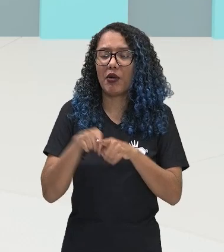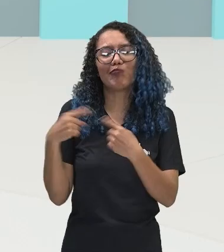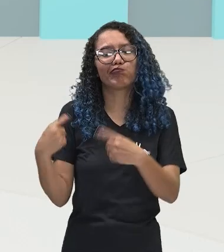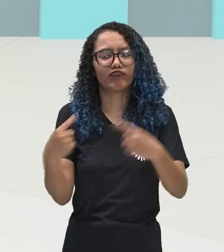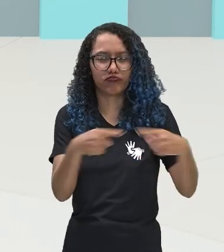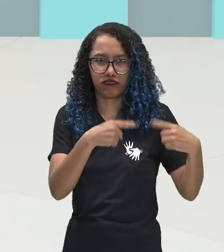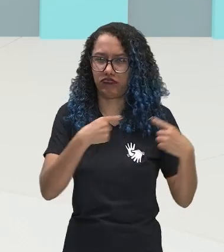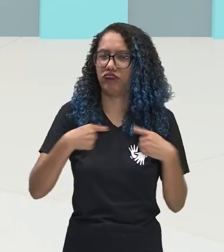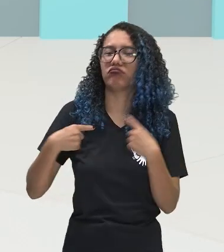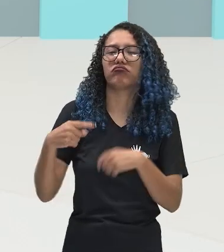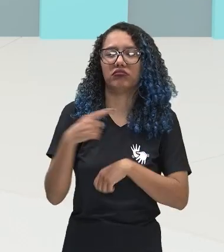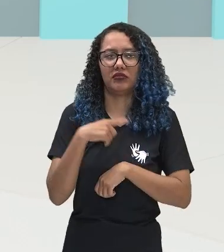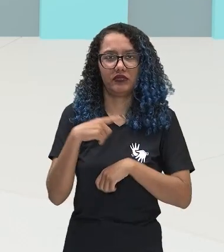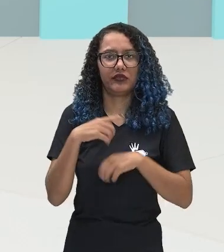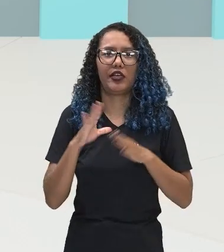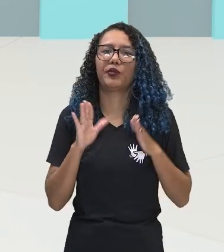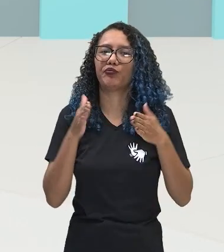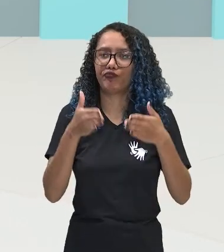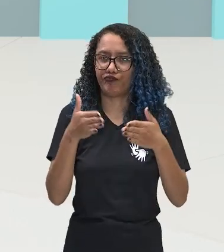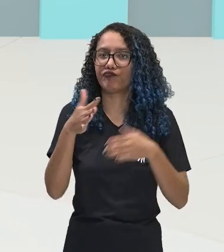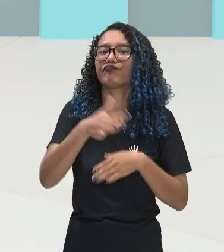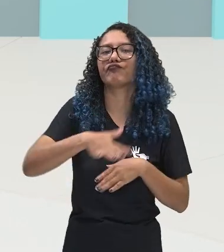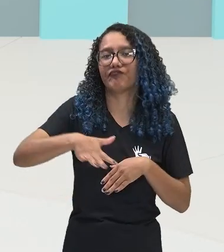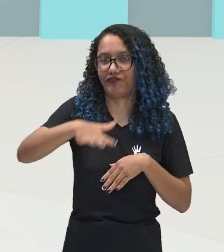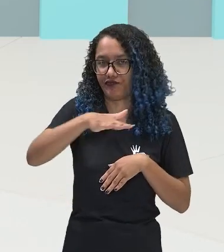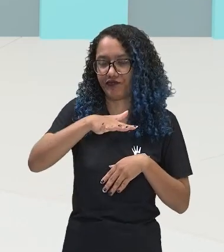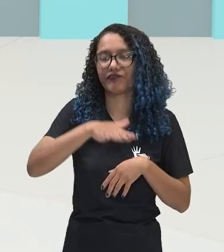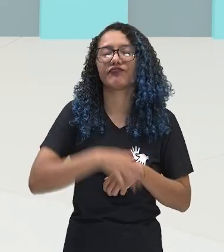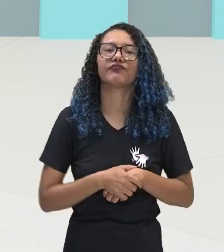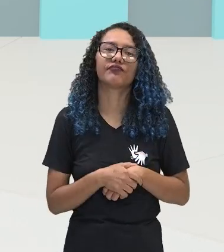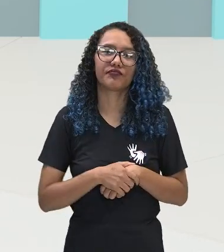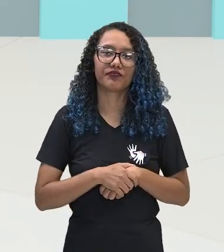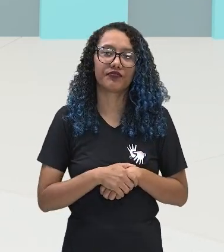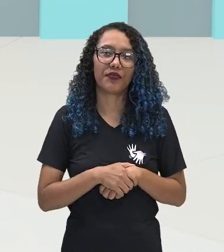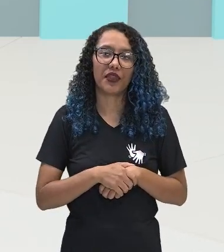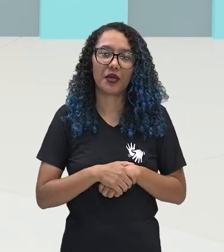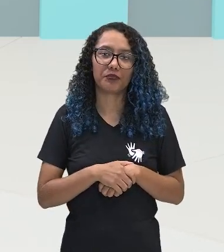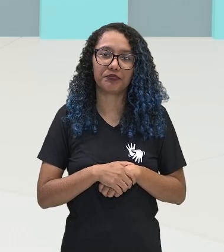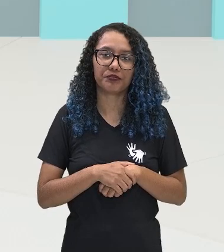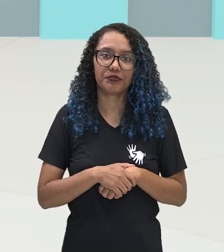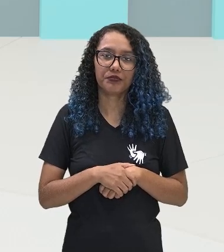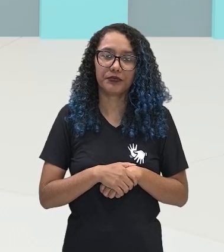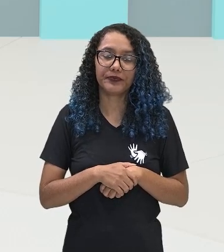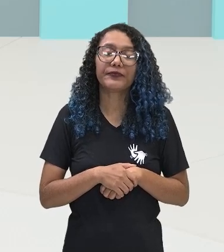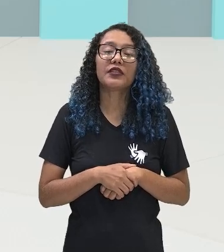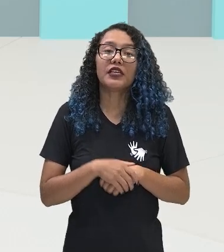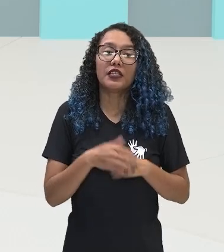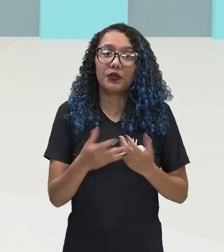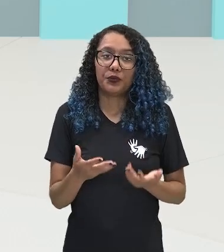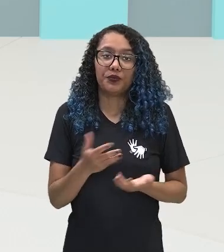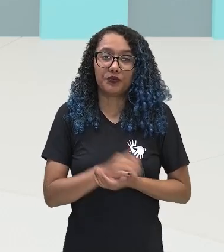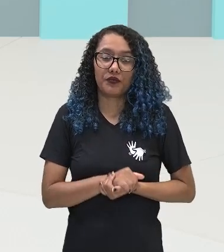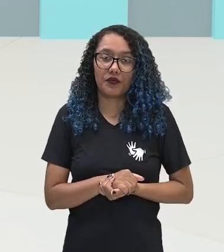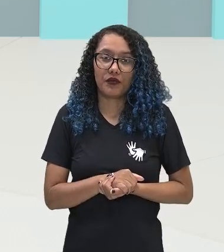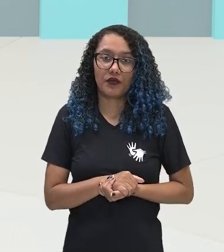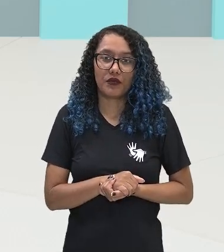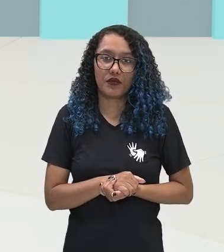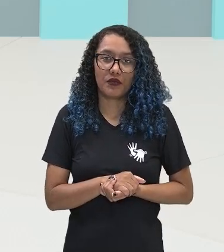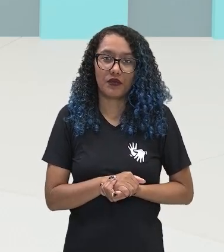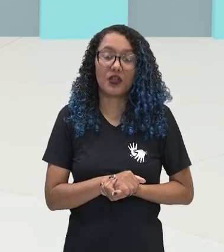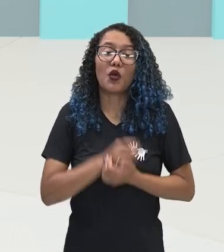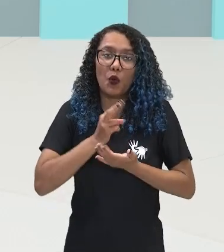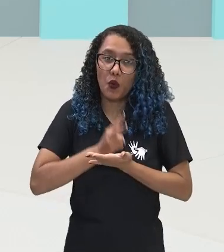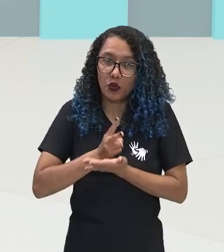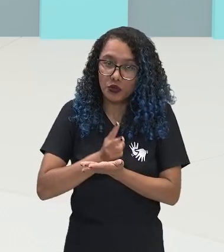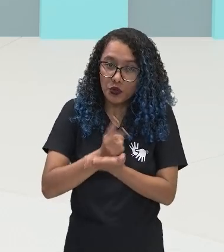muito em torno dessa região do glúteo para isso então a gente nessa nossa busca nessa nossa jornada de